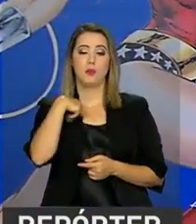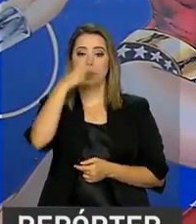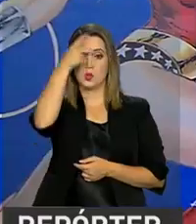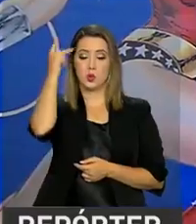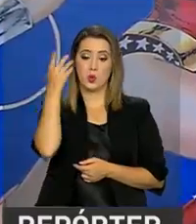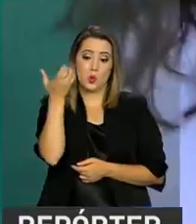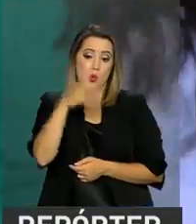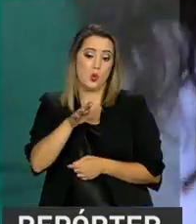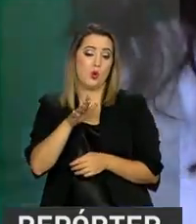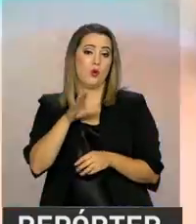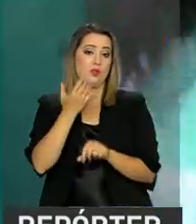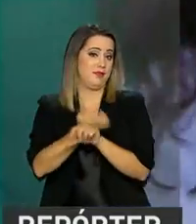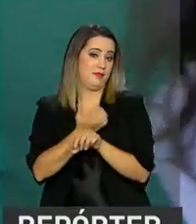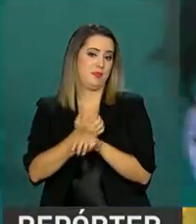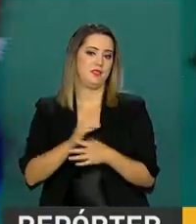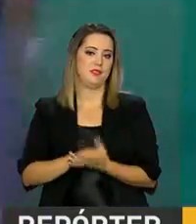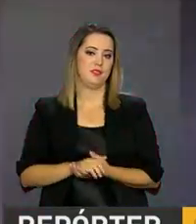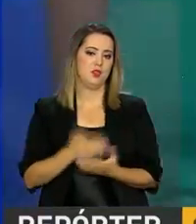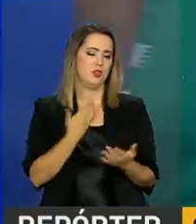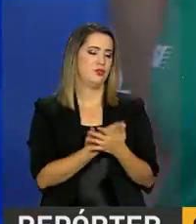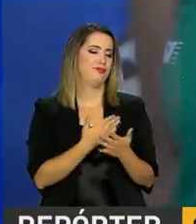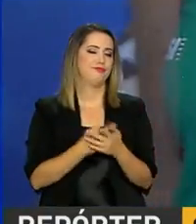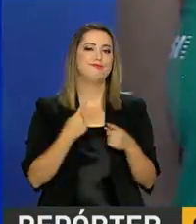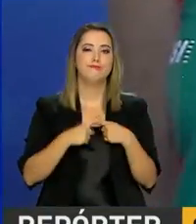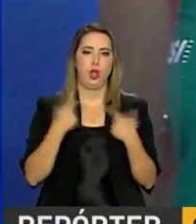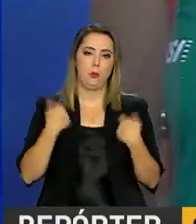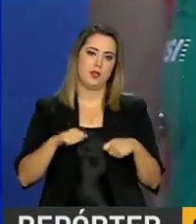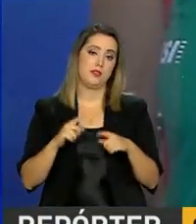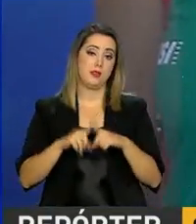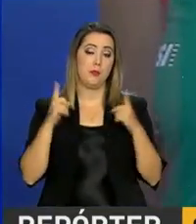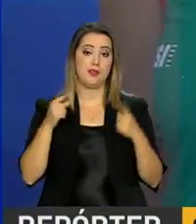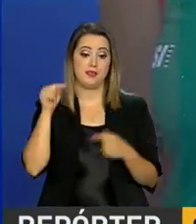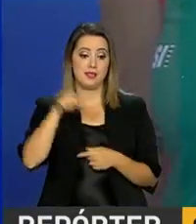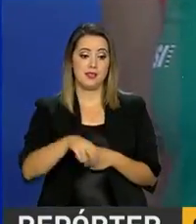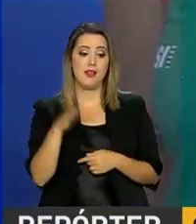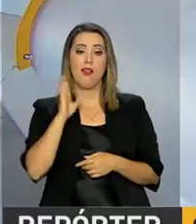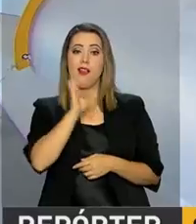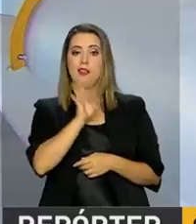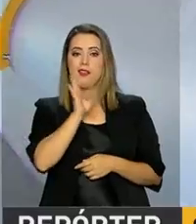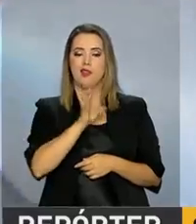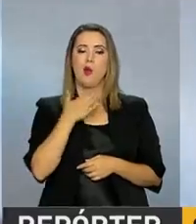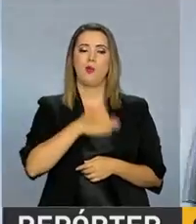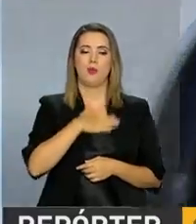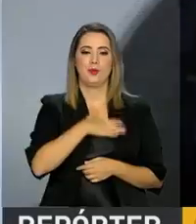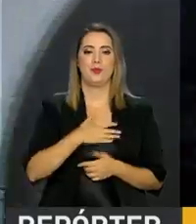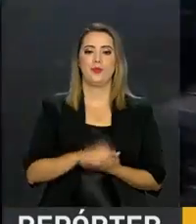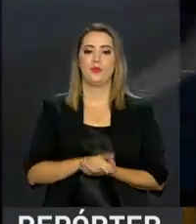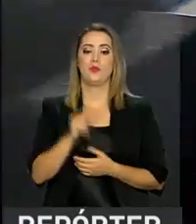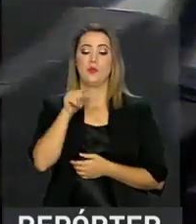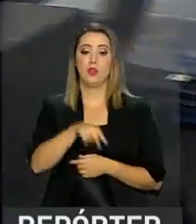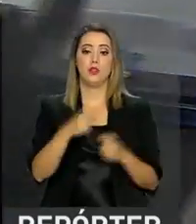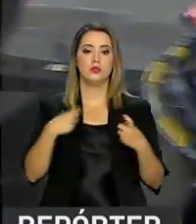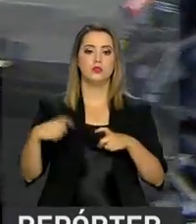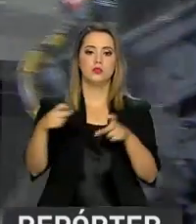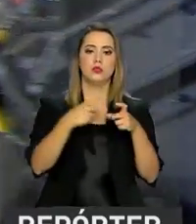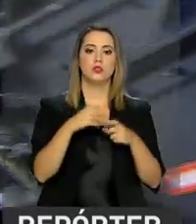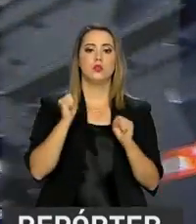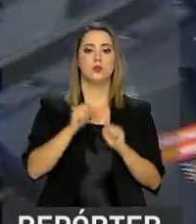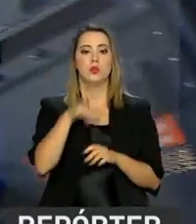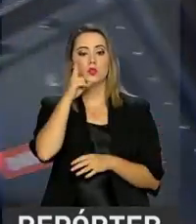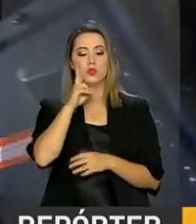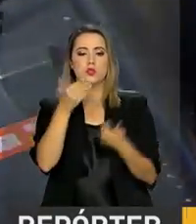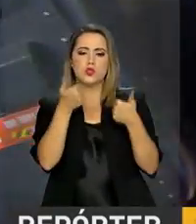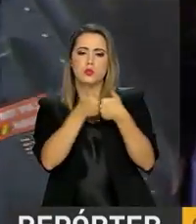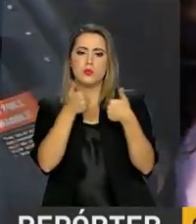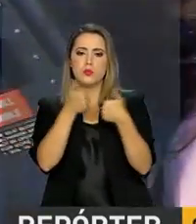da matéria. Eu estudo porque tem que estudar, mas aqui tá sendo muito legal. Aqui no evento, os visitantes também podem ver